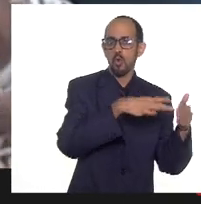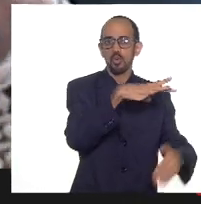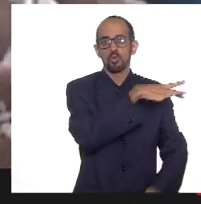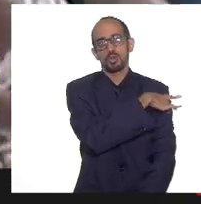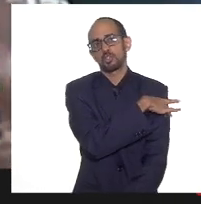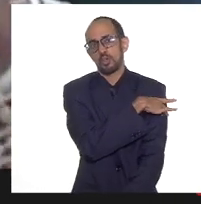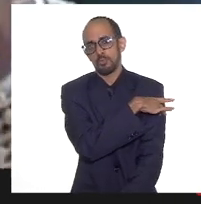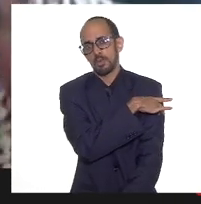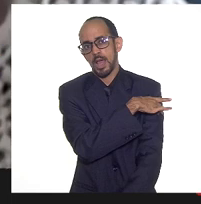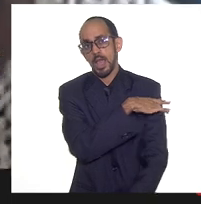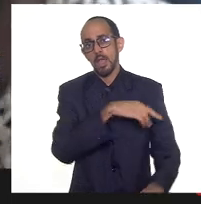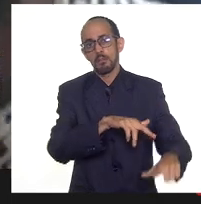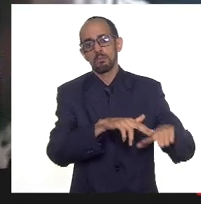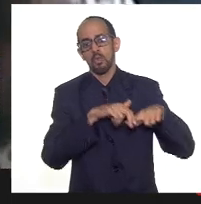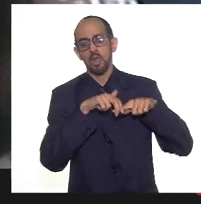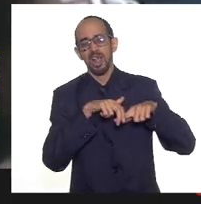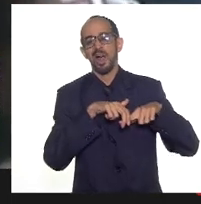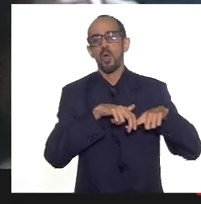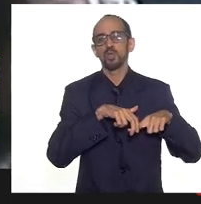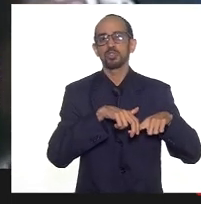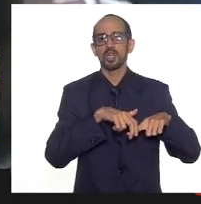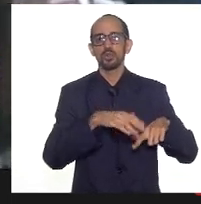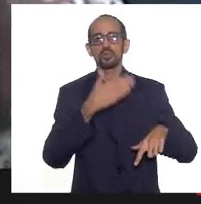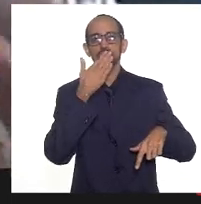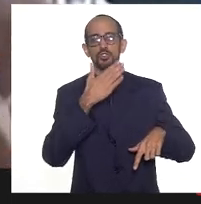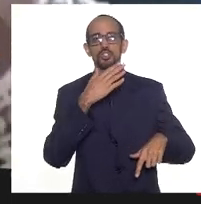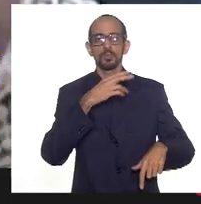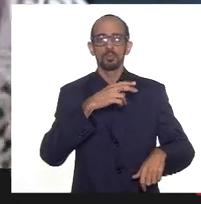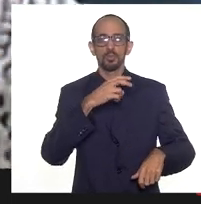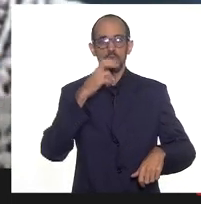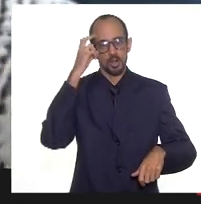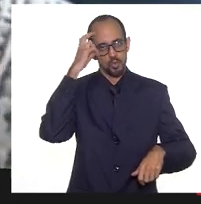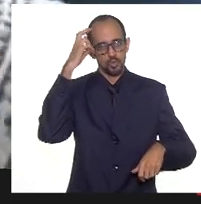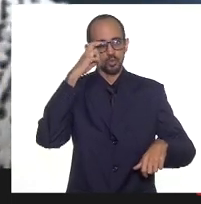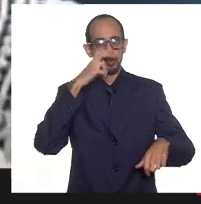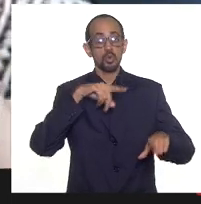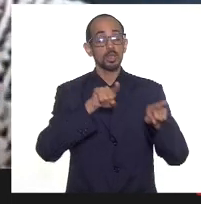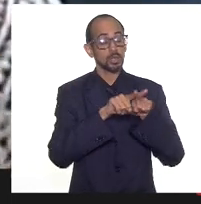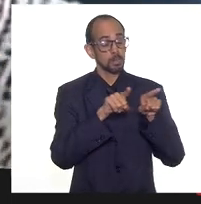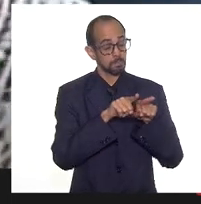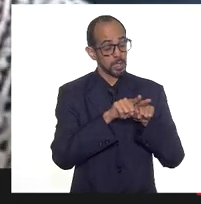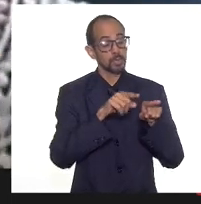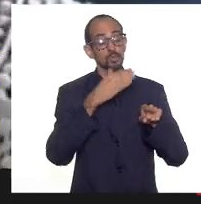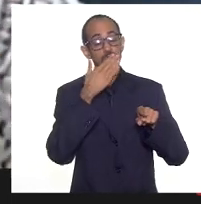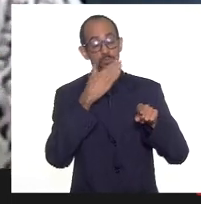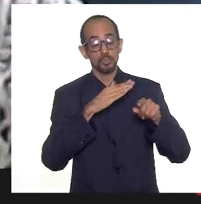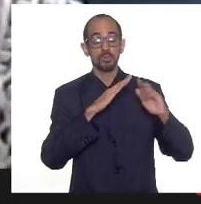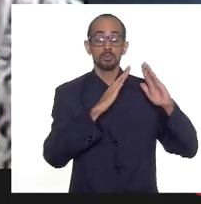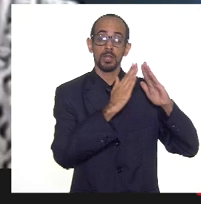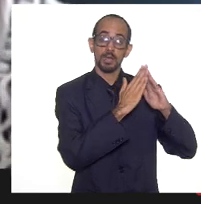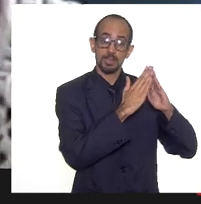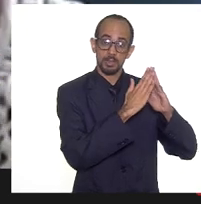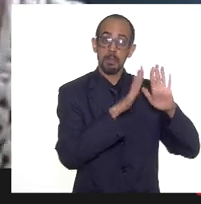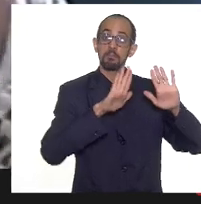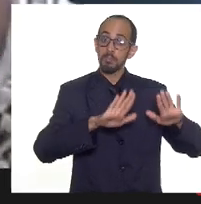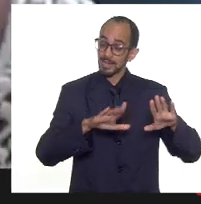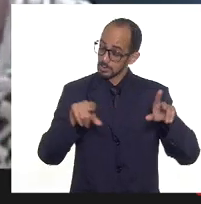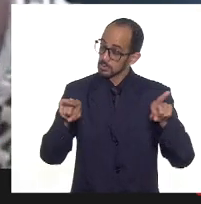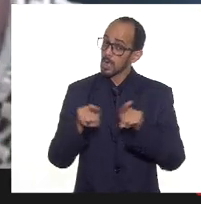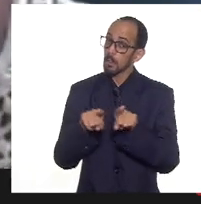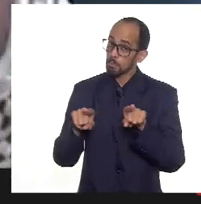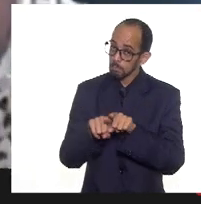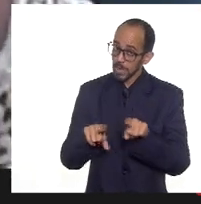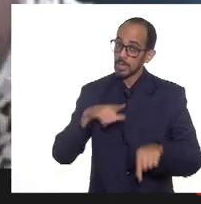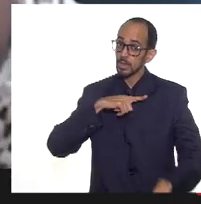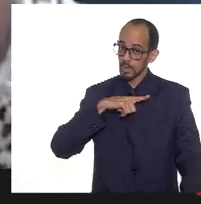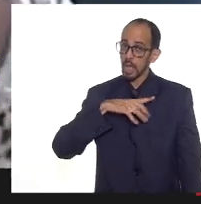conta de uma certa performance no espaço público, tá? O que não significa dizer que elas não existam no centro de Umbanda, quero deixar bem claro,